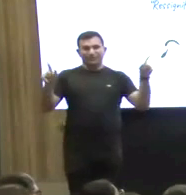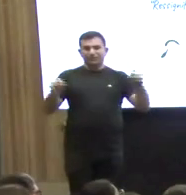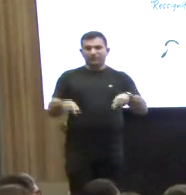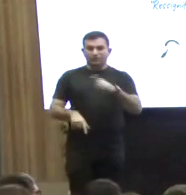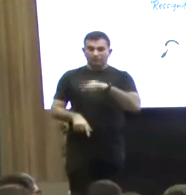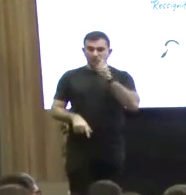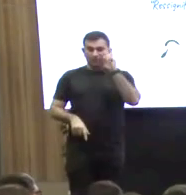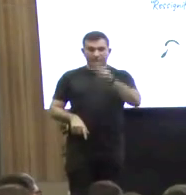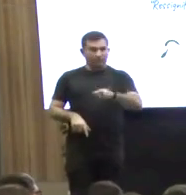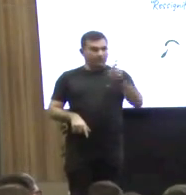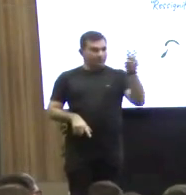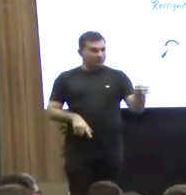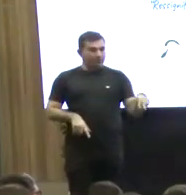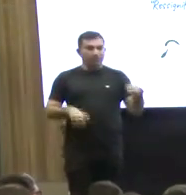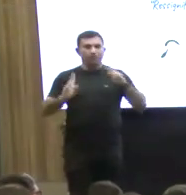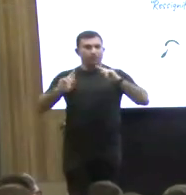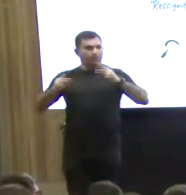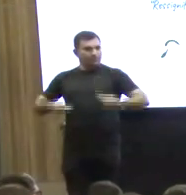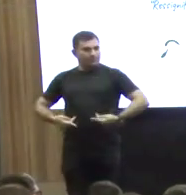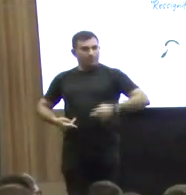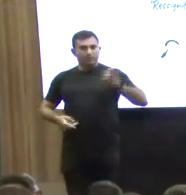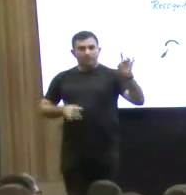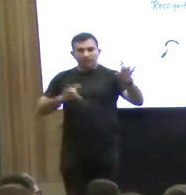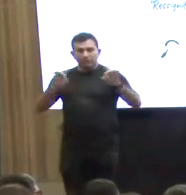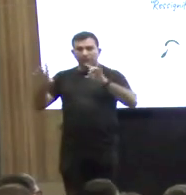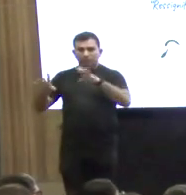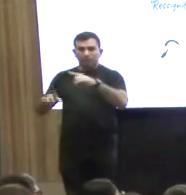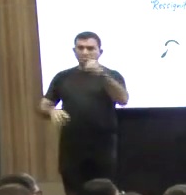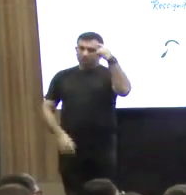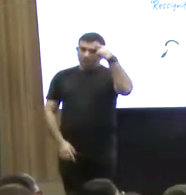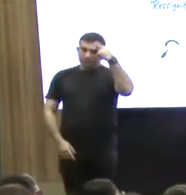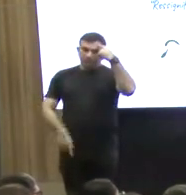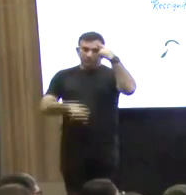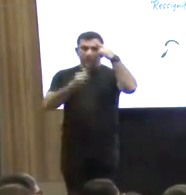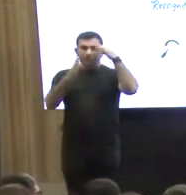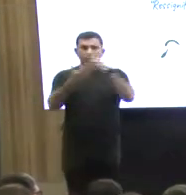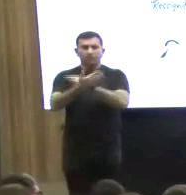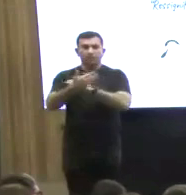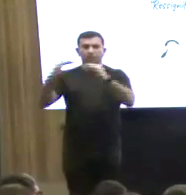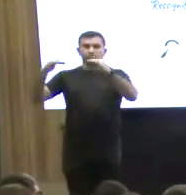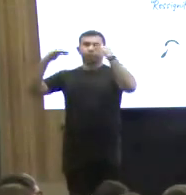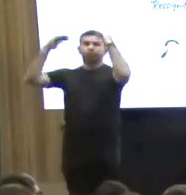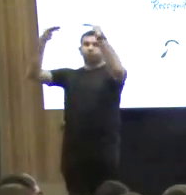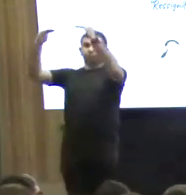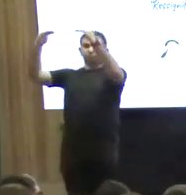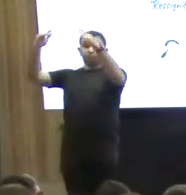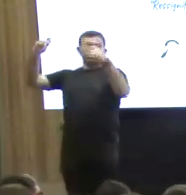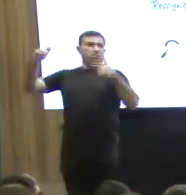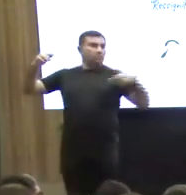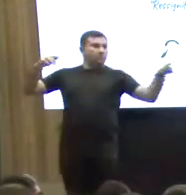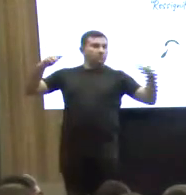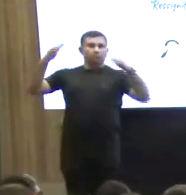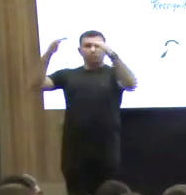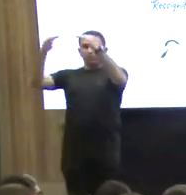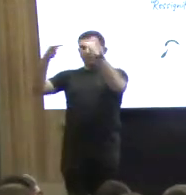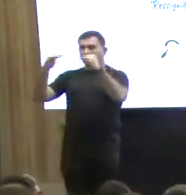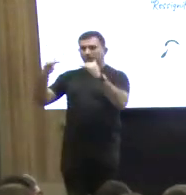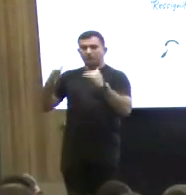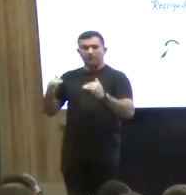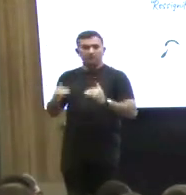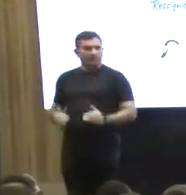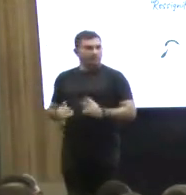seres humanos, digamos assim, e hierarquizá-los em função disso que é